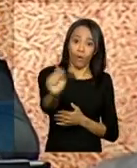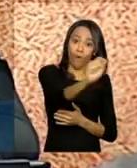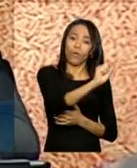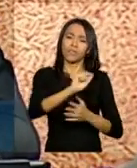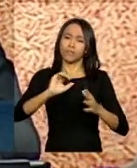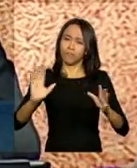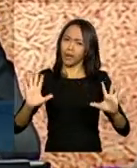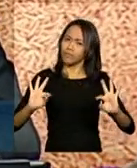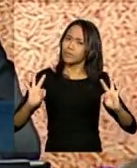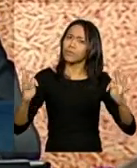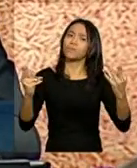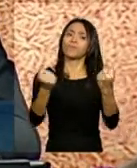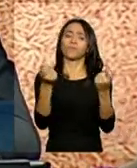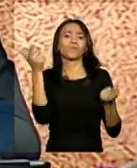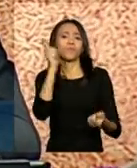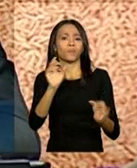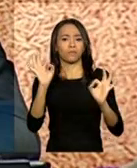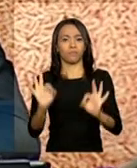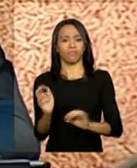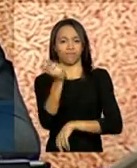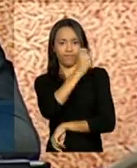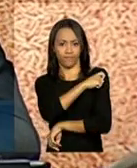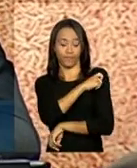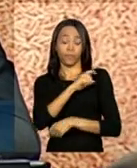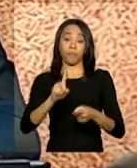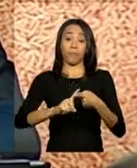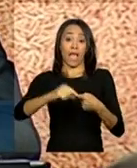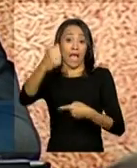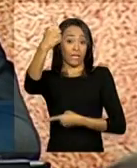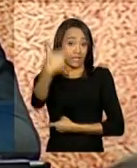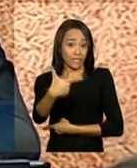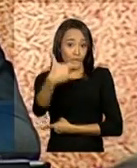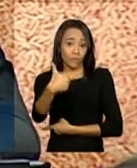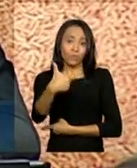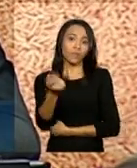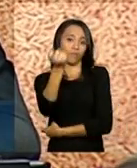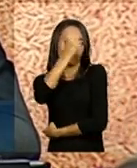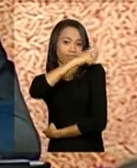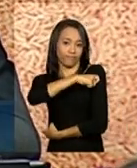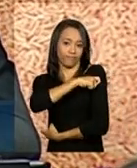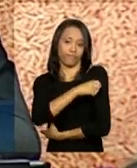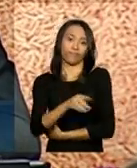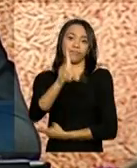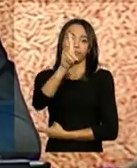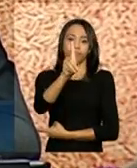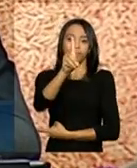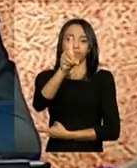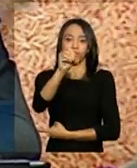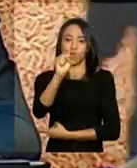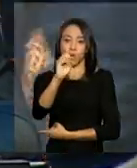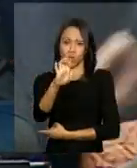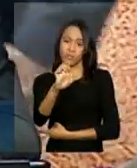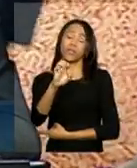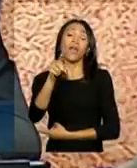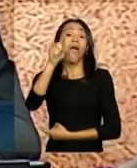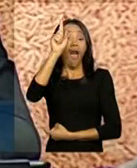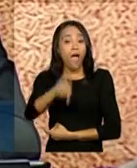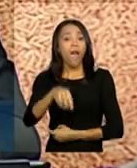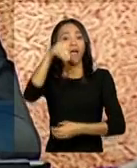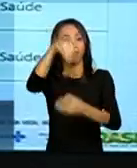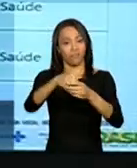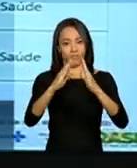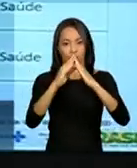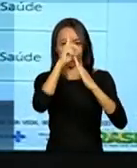mobilização a recomendação que a segunda dose seja feita nas unidades de saúde a menina receberá uma carta